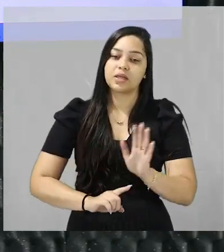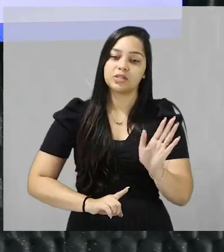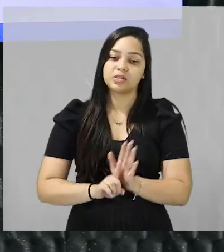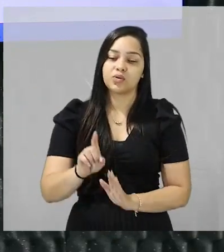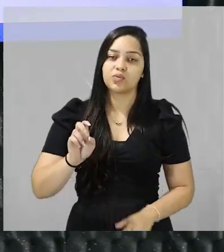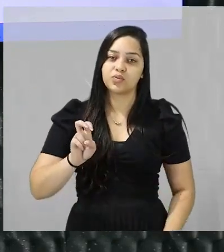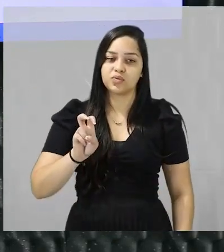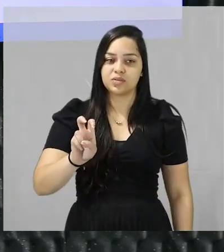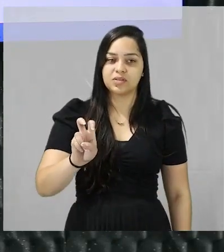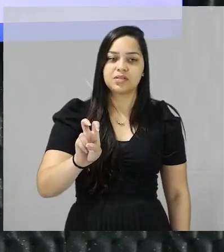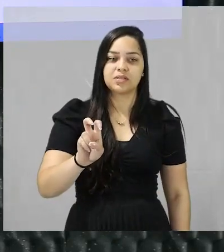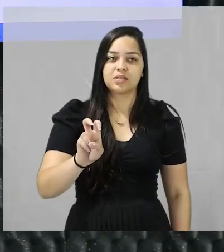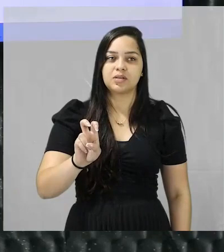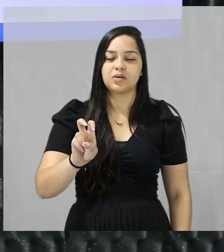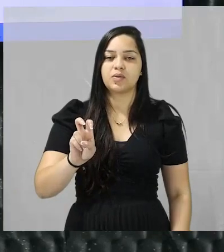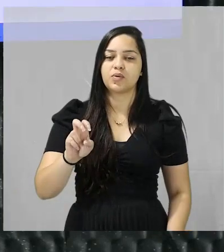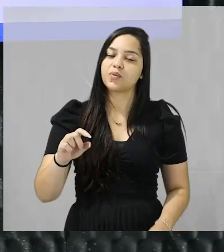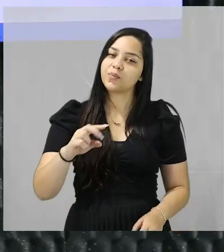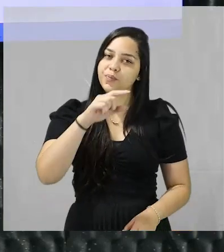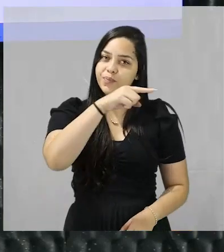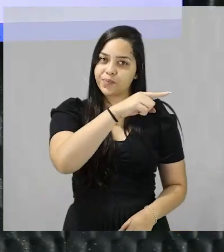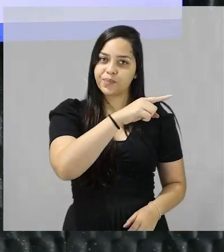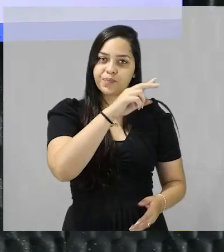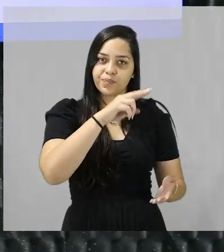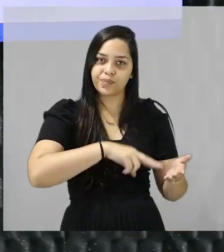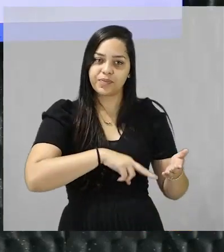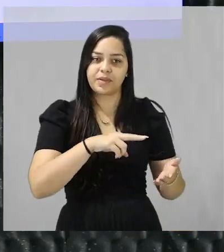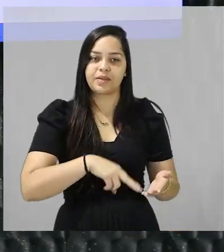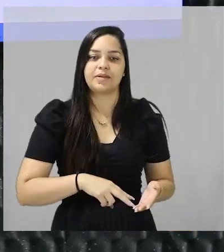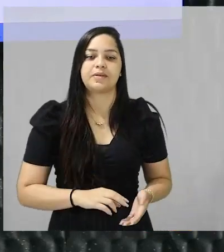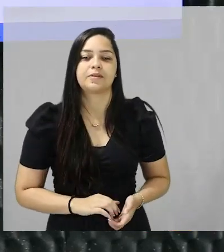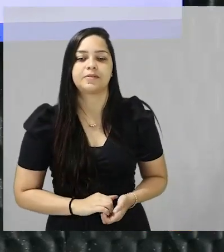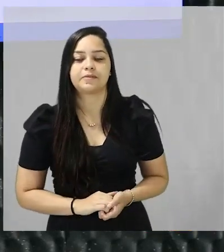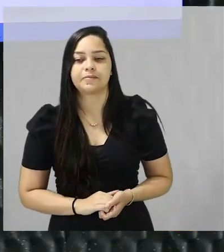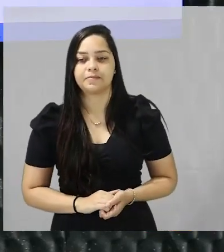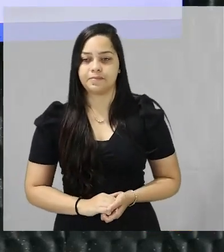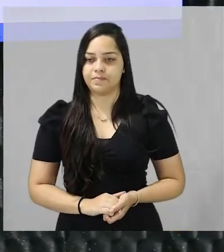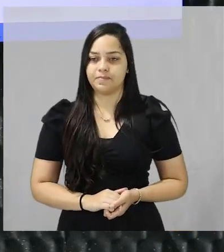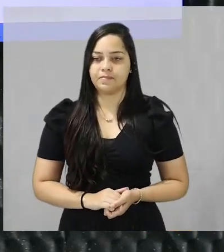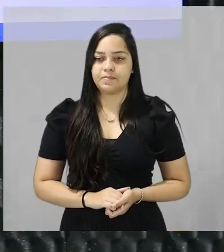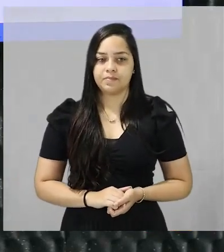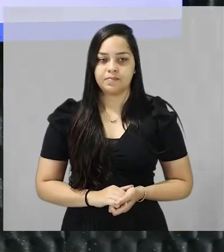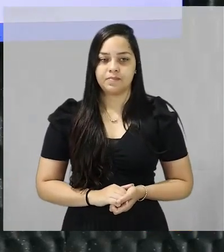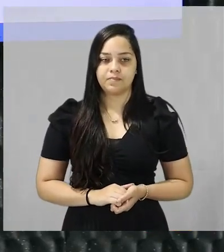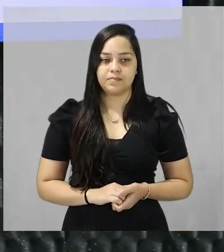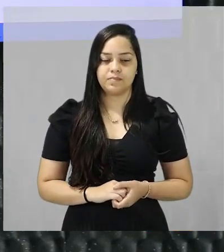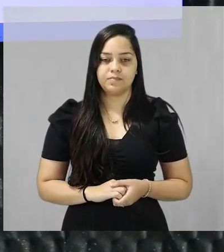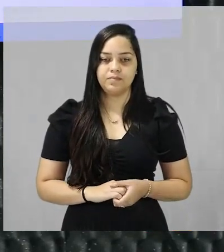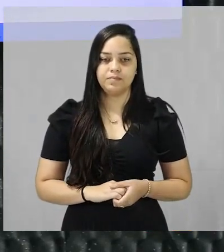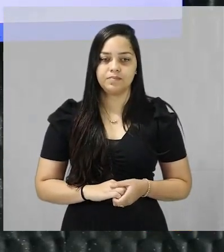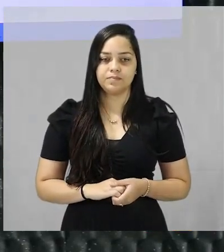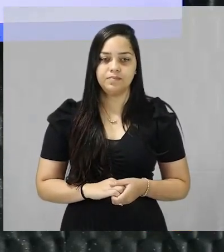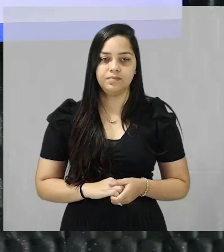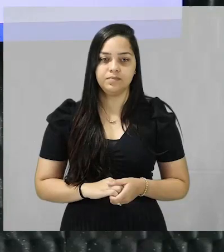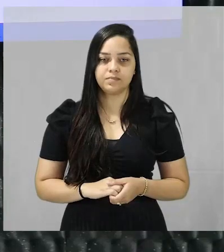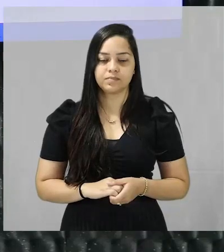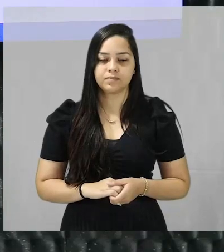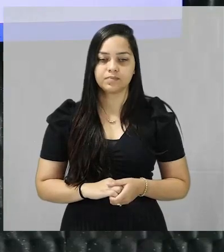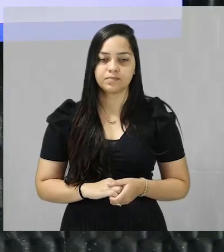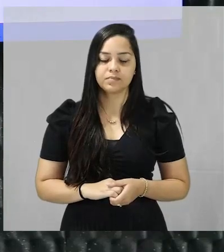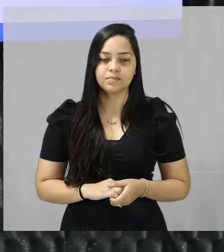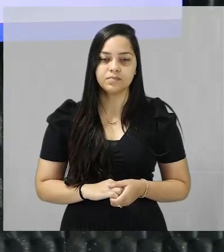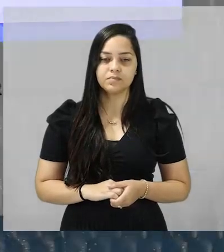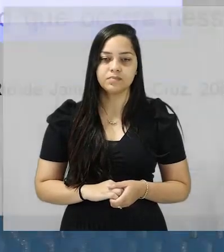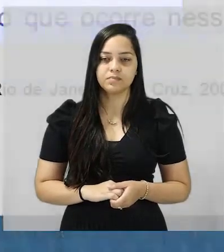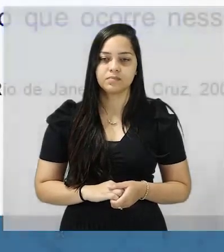5, a icterícia, popularmente conhecida como amarelão, é uma patologia